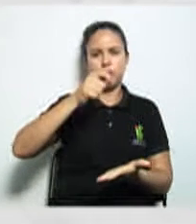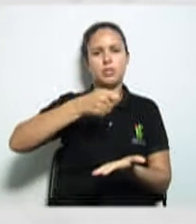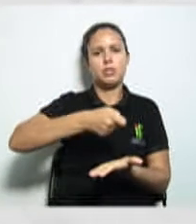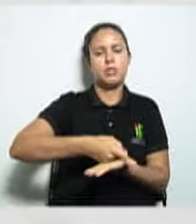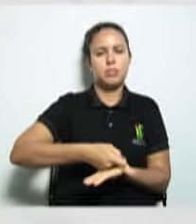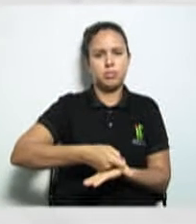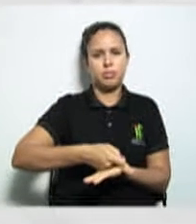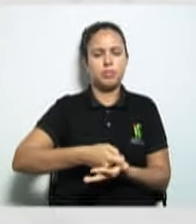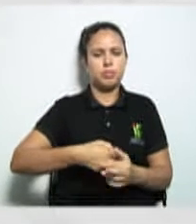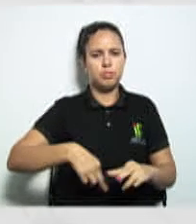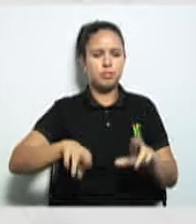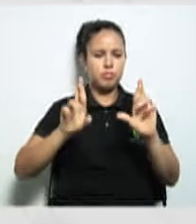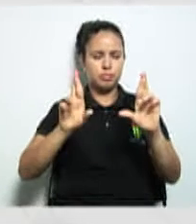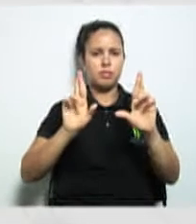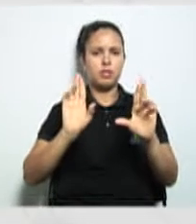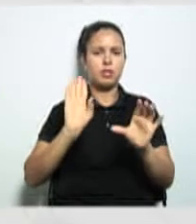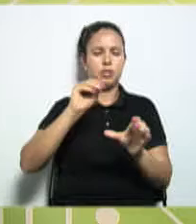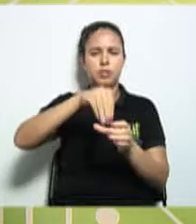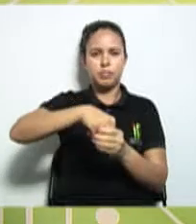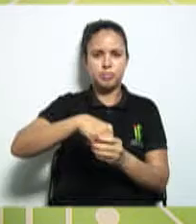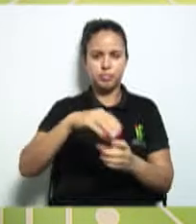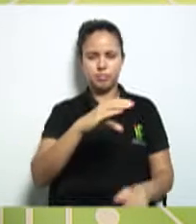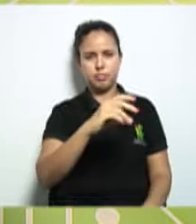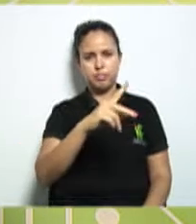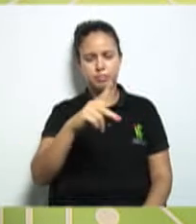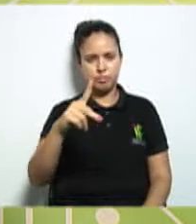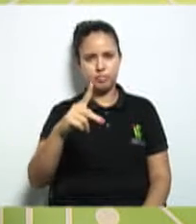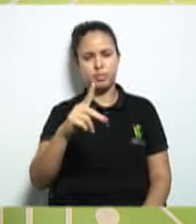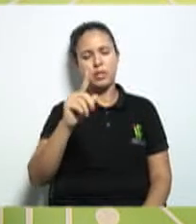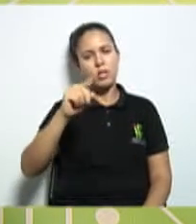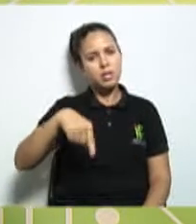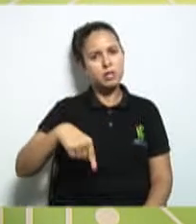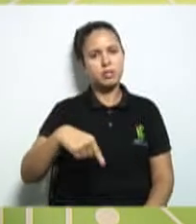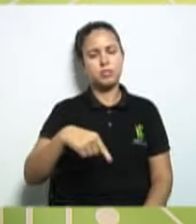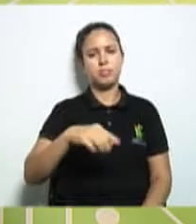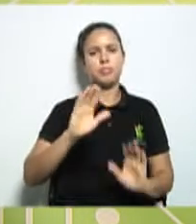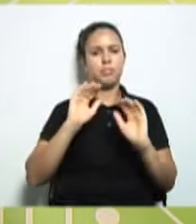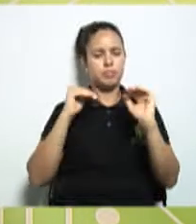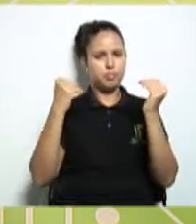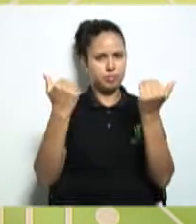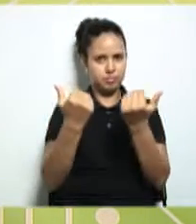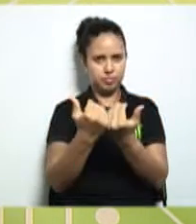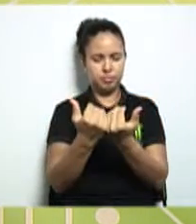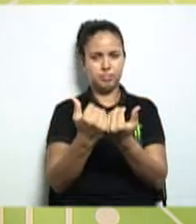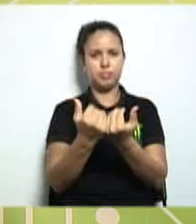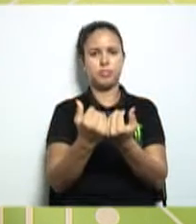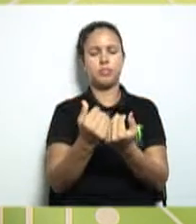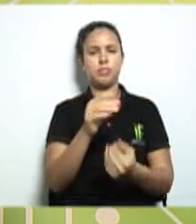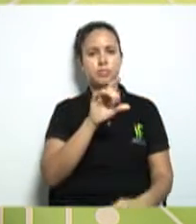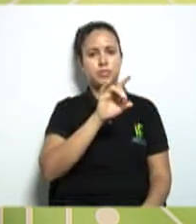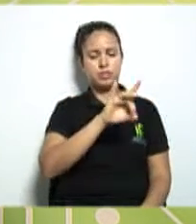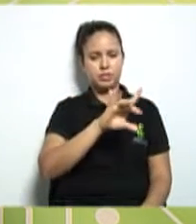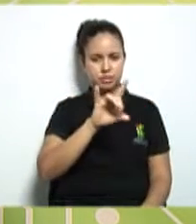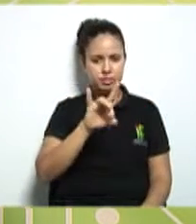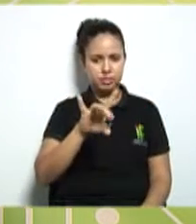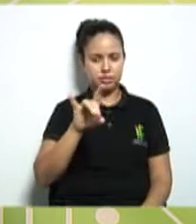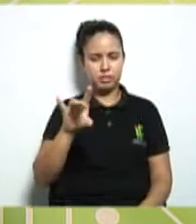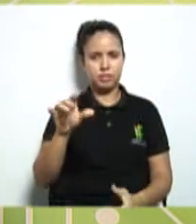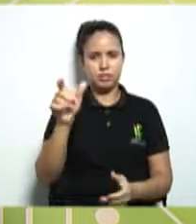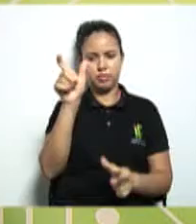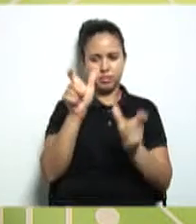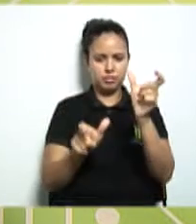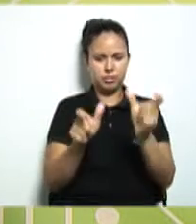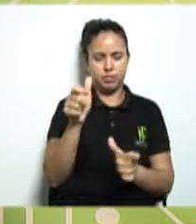decisões dentro de uma cooperativa são nas assembleias, né? E cada associado,